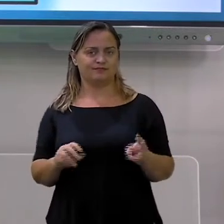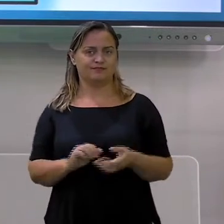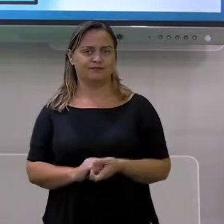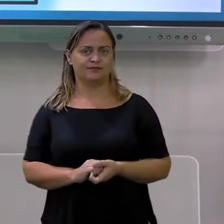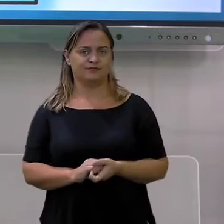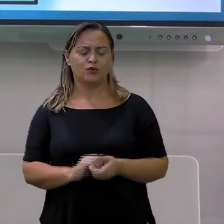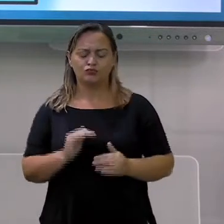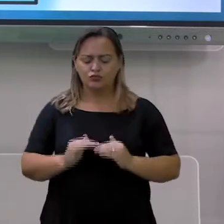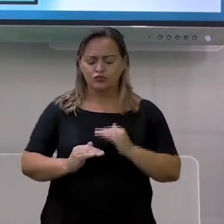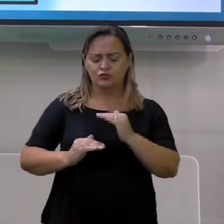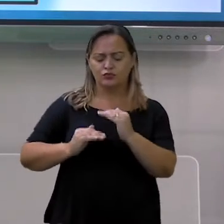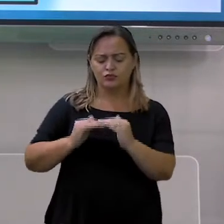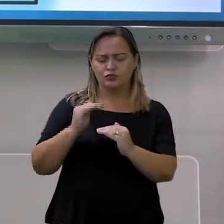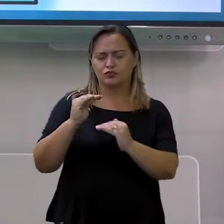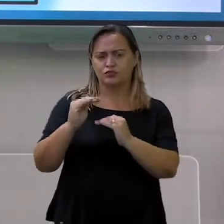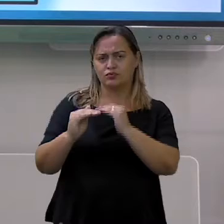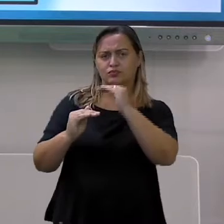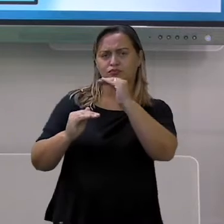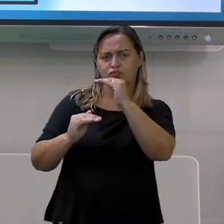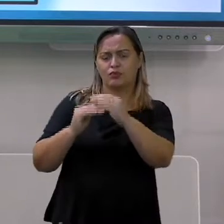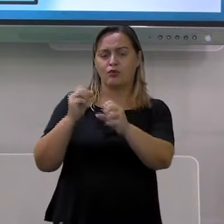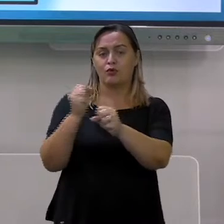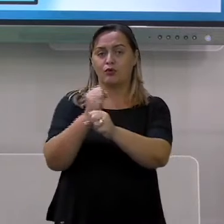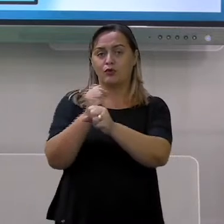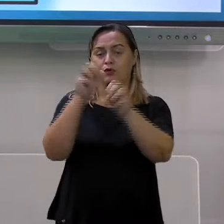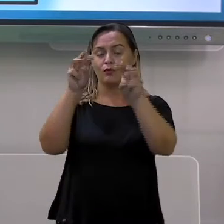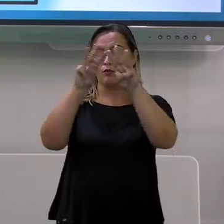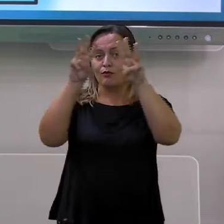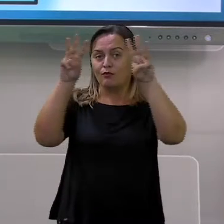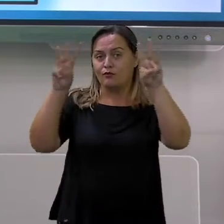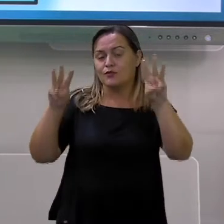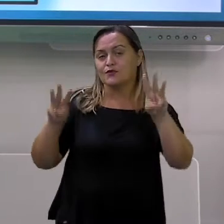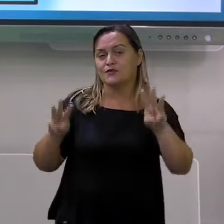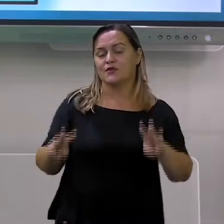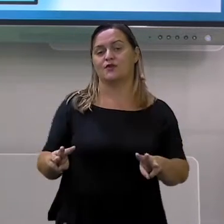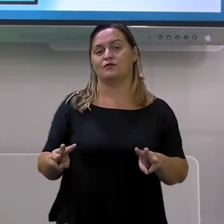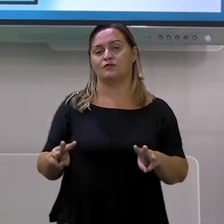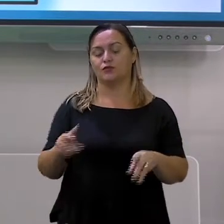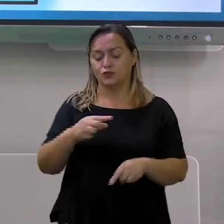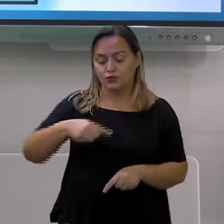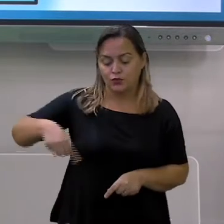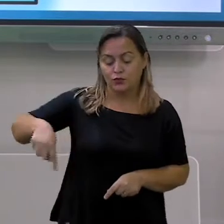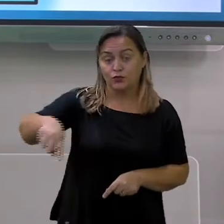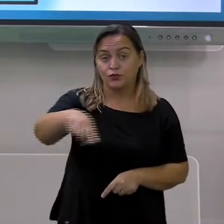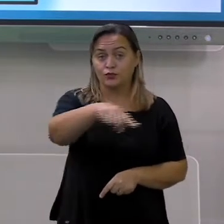o passo a passo do Museu da Pampulha, do espaço que foi